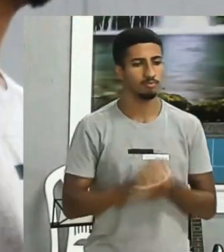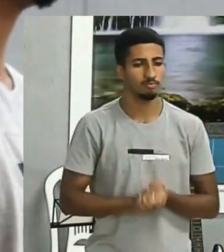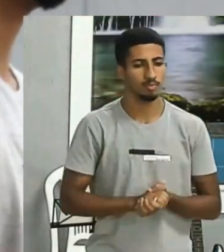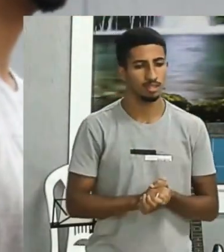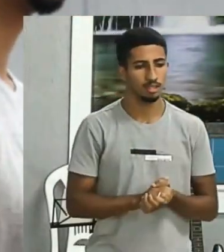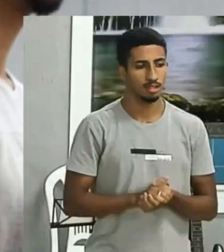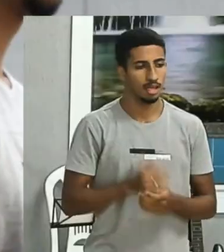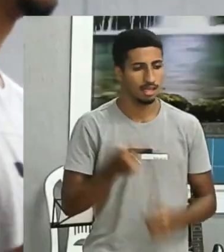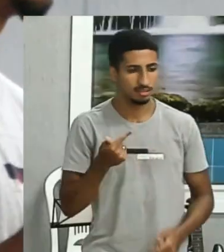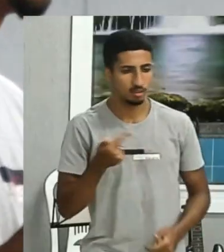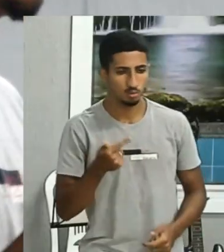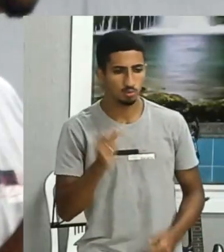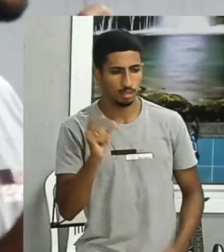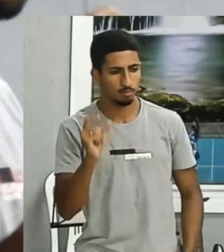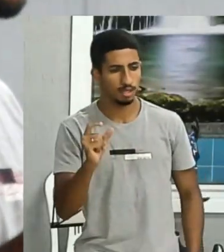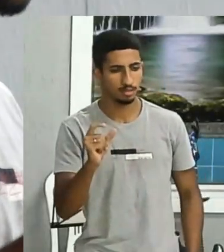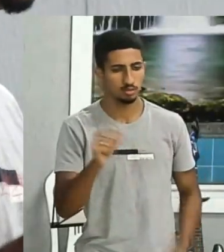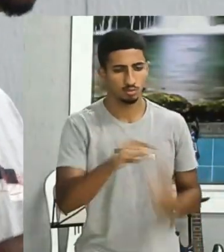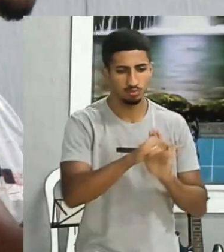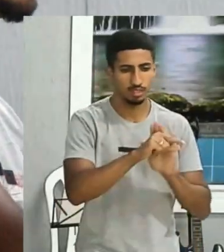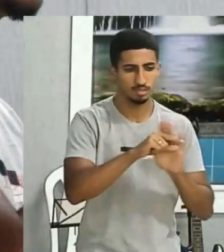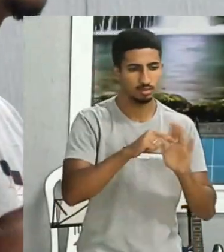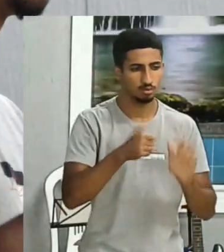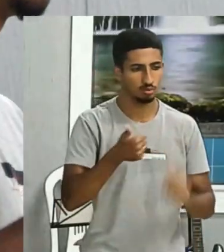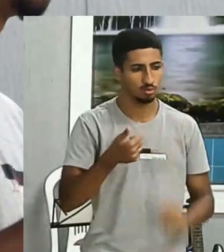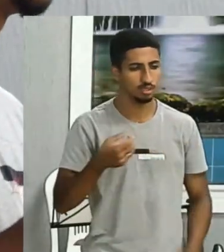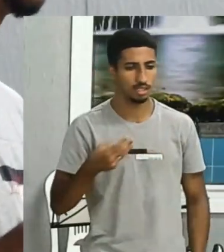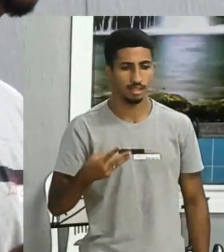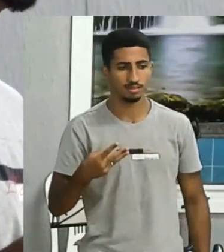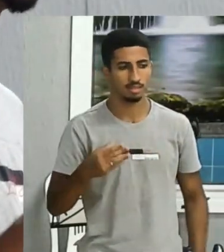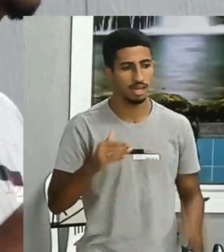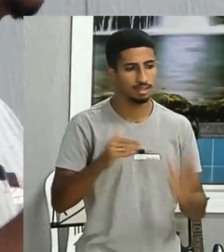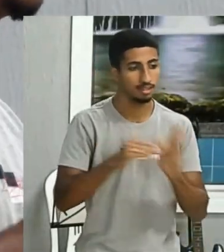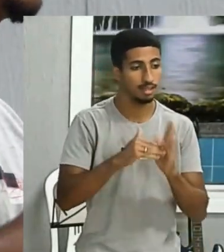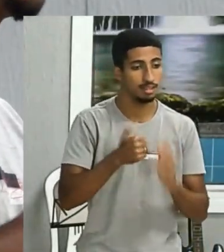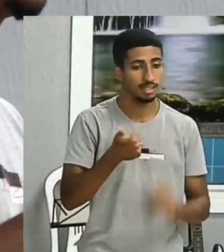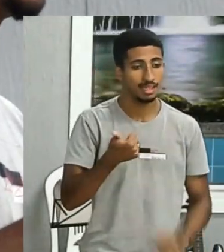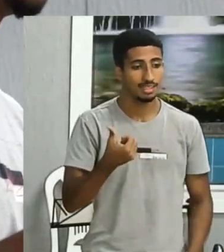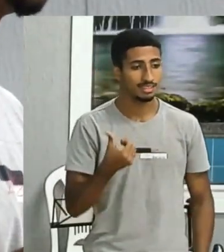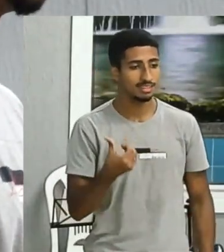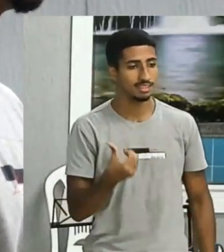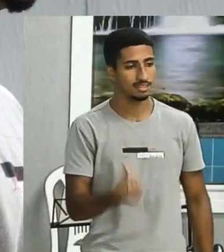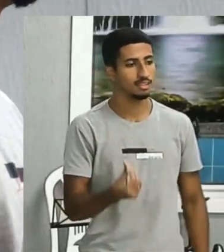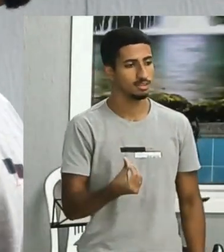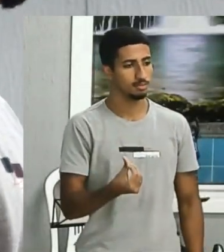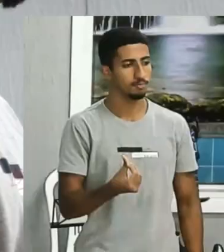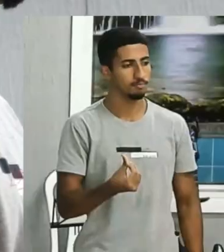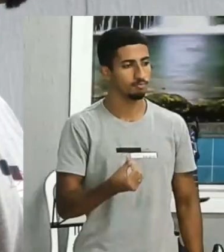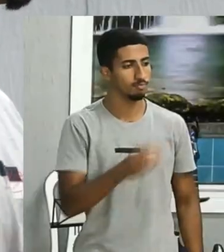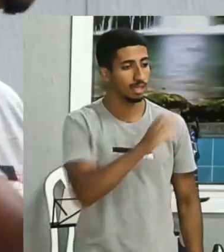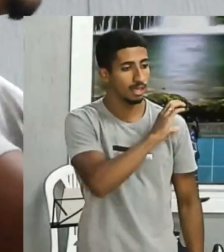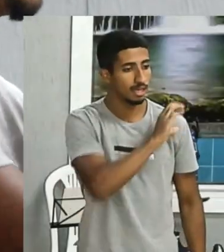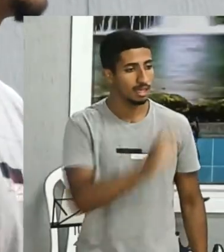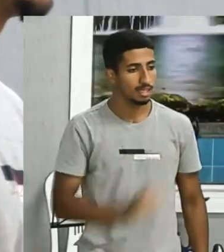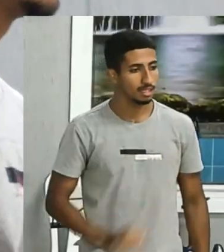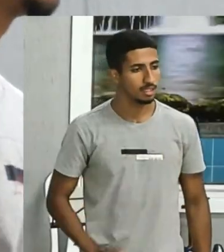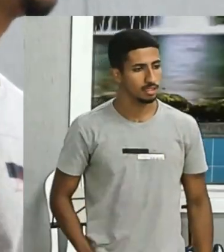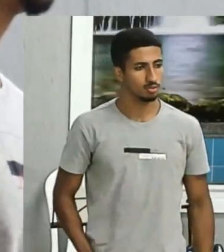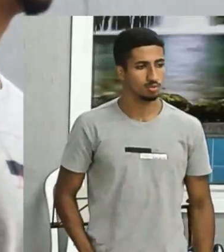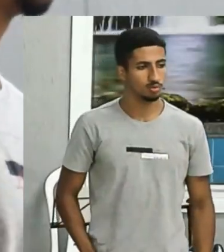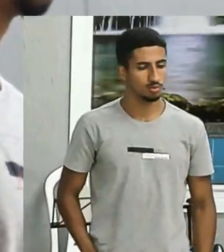13 até o versículo 16, Cristo vai ser apresentado à igreja.